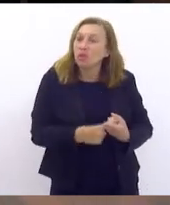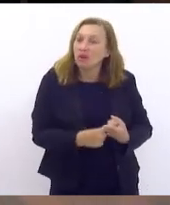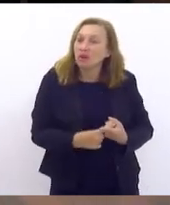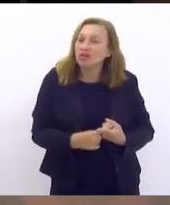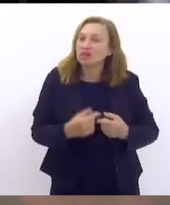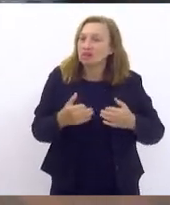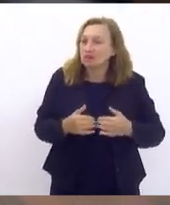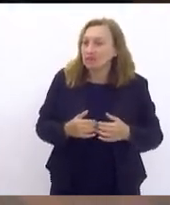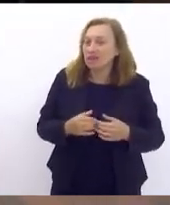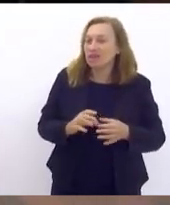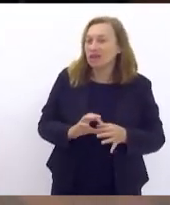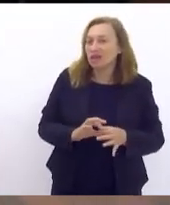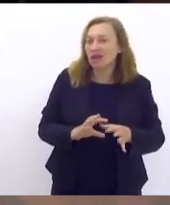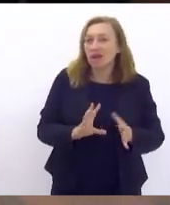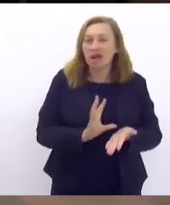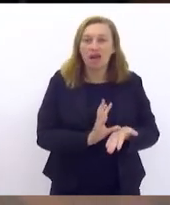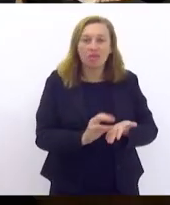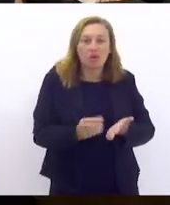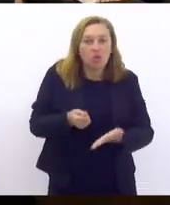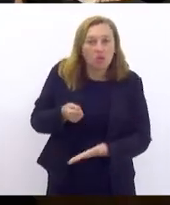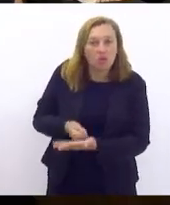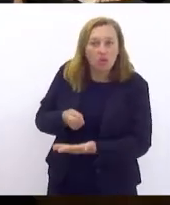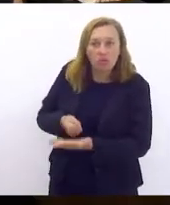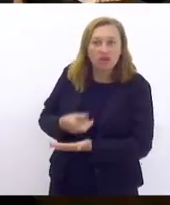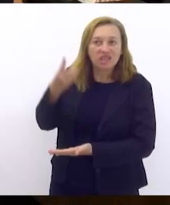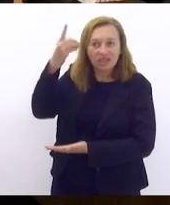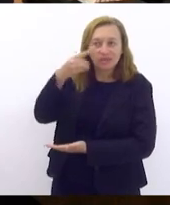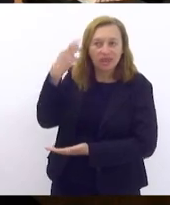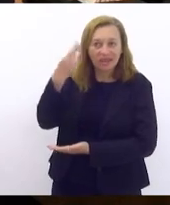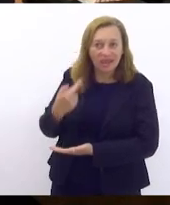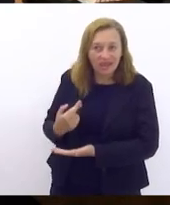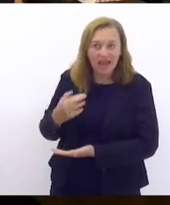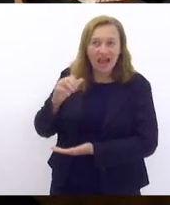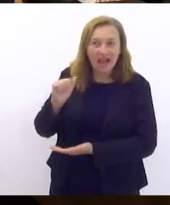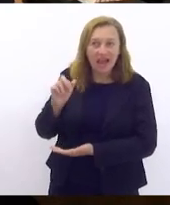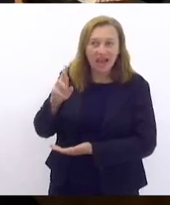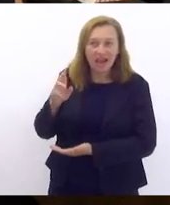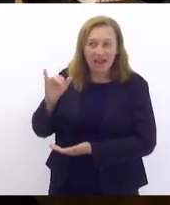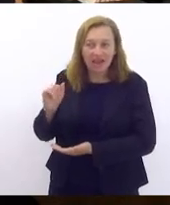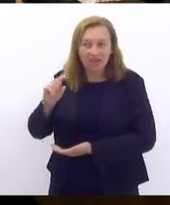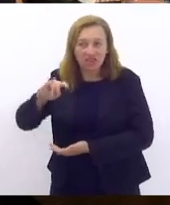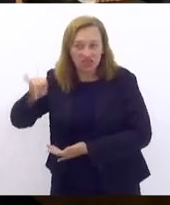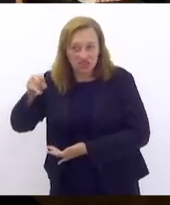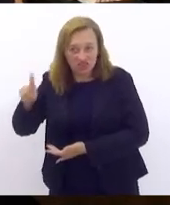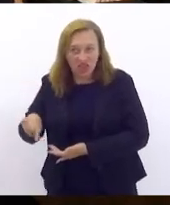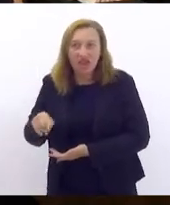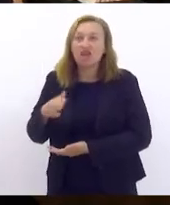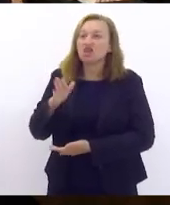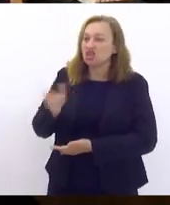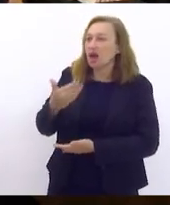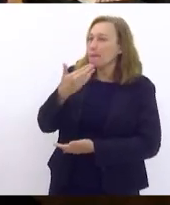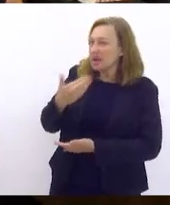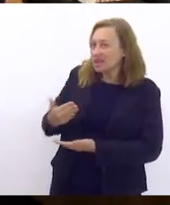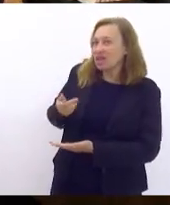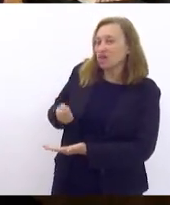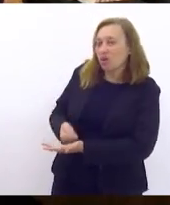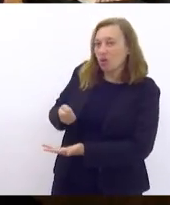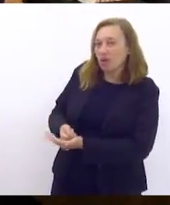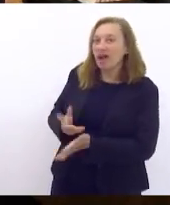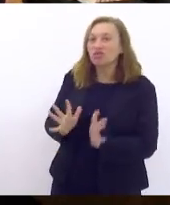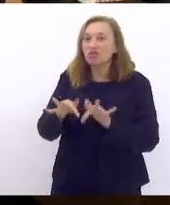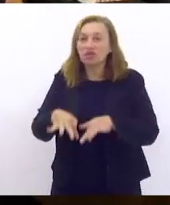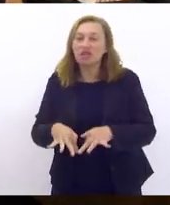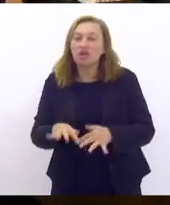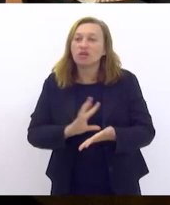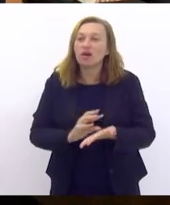se a gente abre a pauta cobrando a deputada Renata Souza acarajé, Eu quero já me antecipar e cobrar no final da